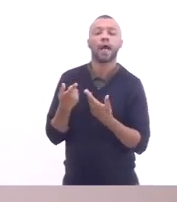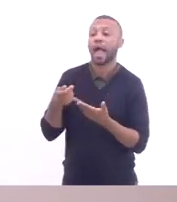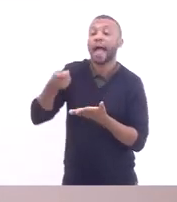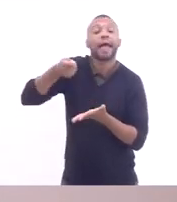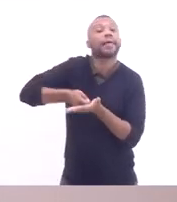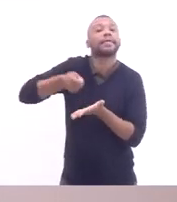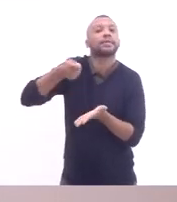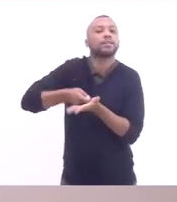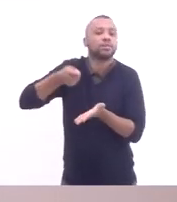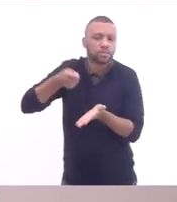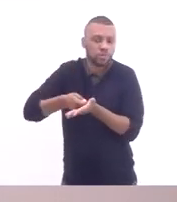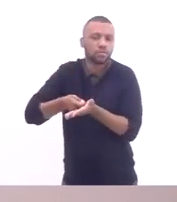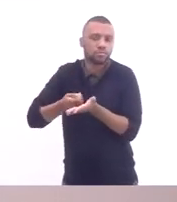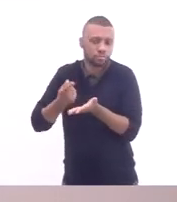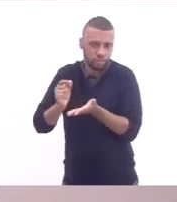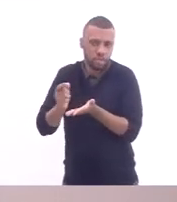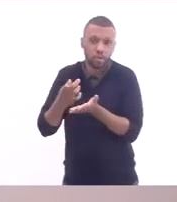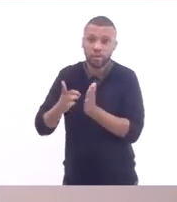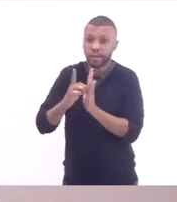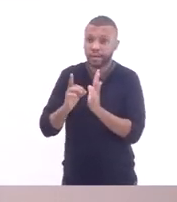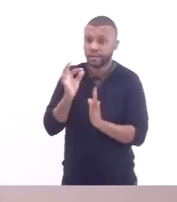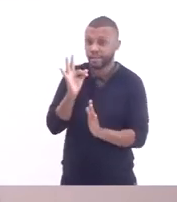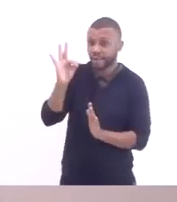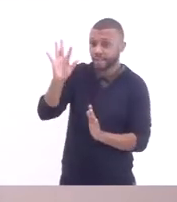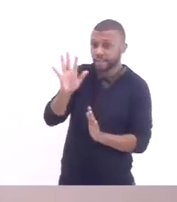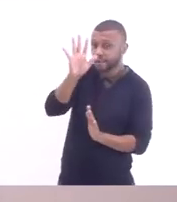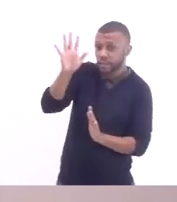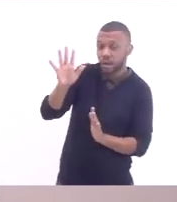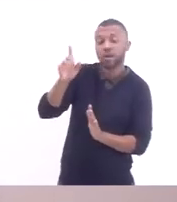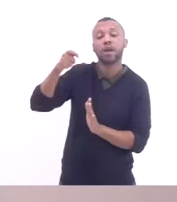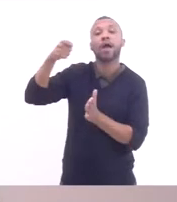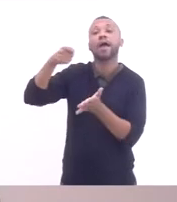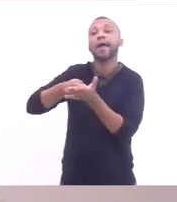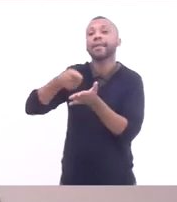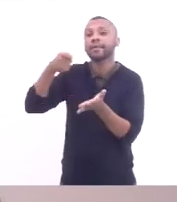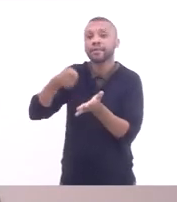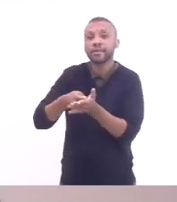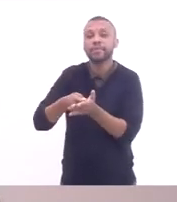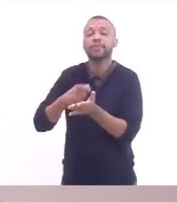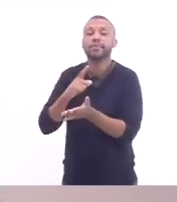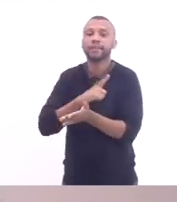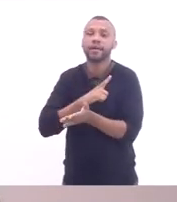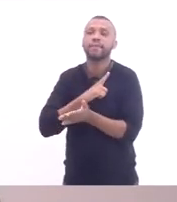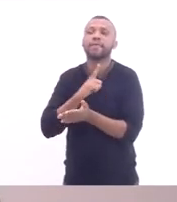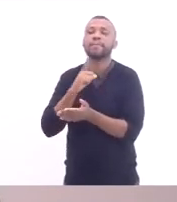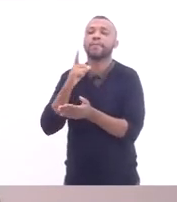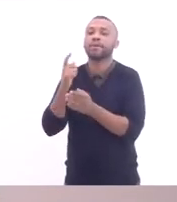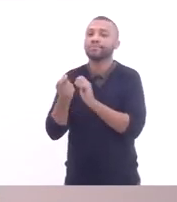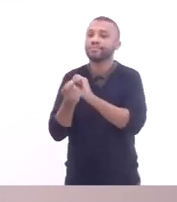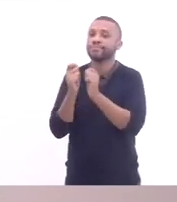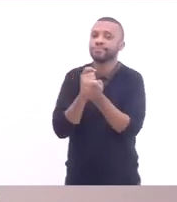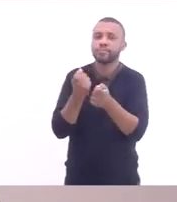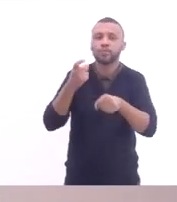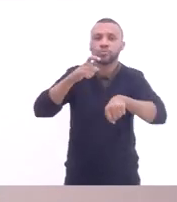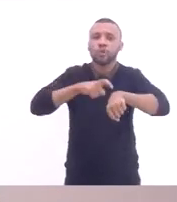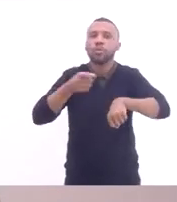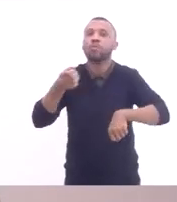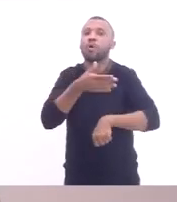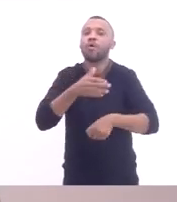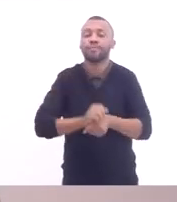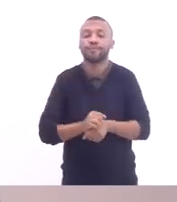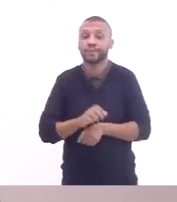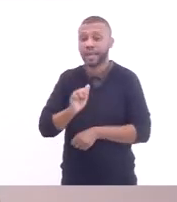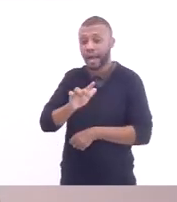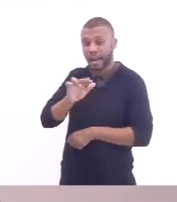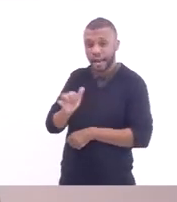exigindo, que o decreto federal é que acabou exigindo que fosse para os atuais, e tinha, essa Casa tinha dito, não